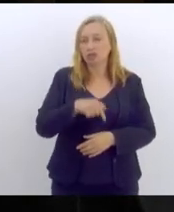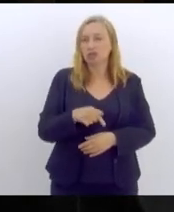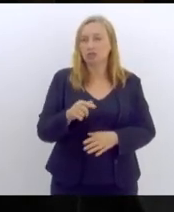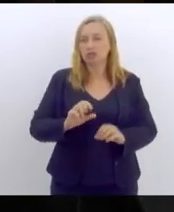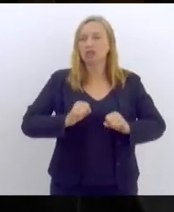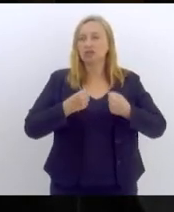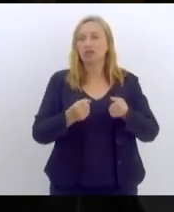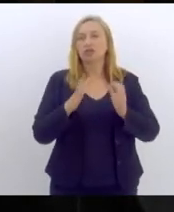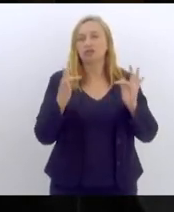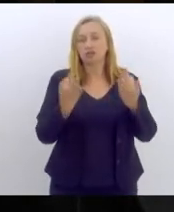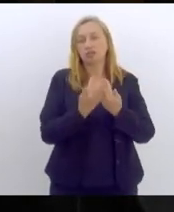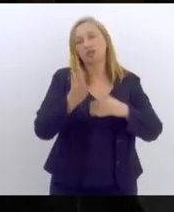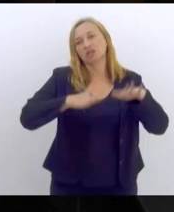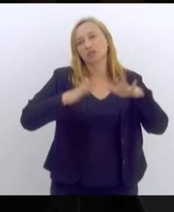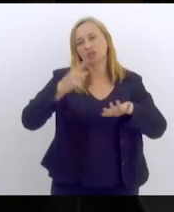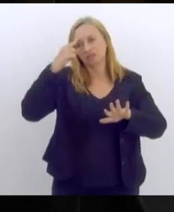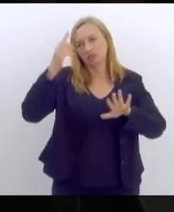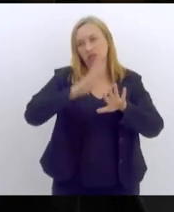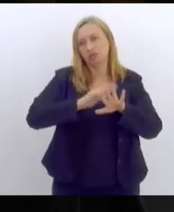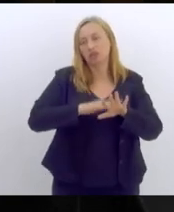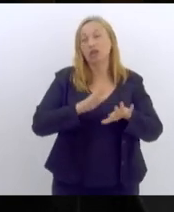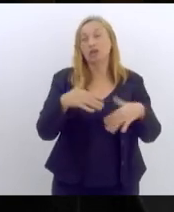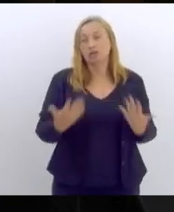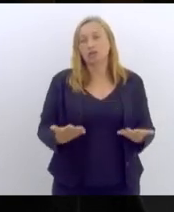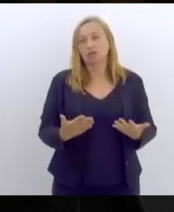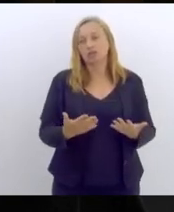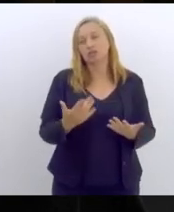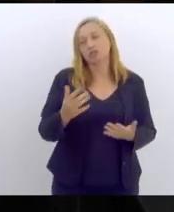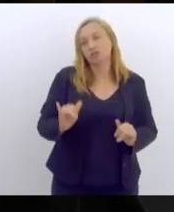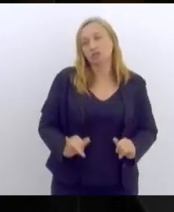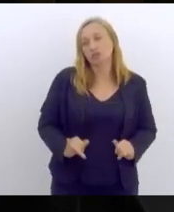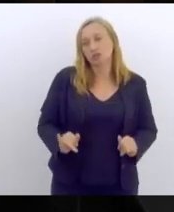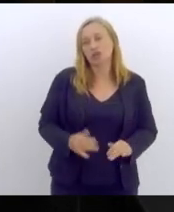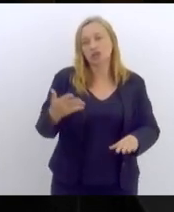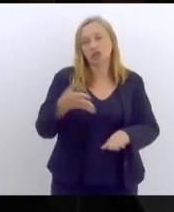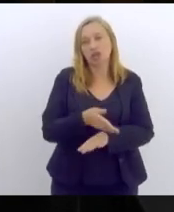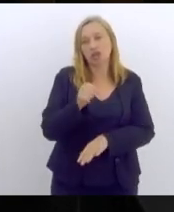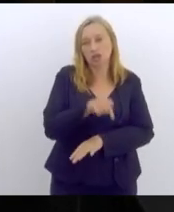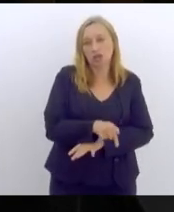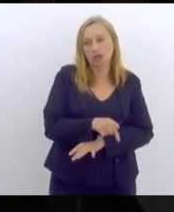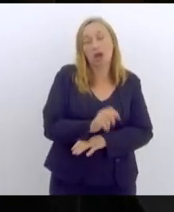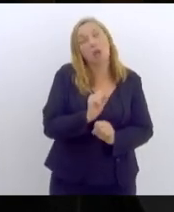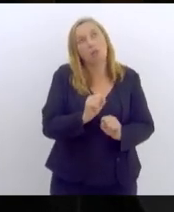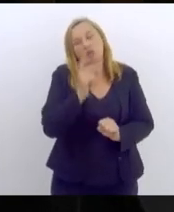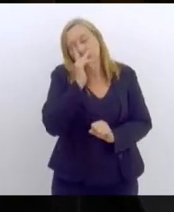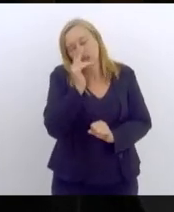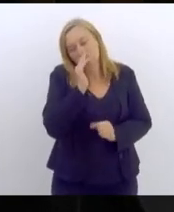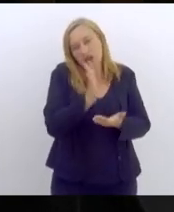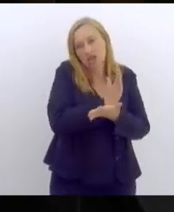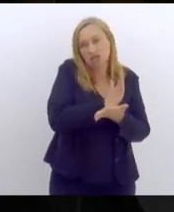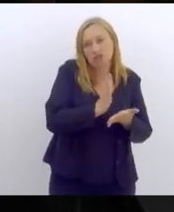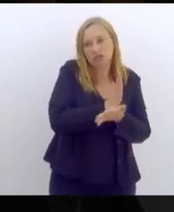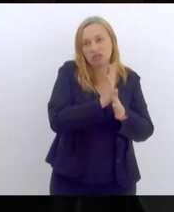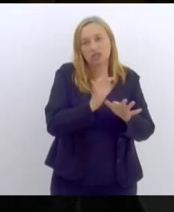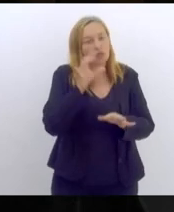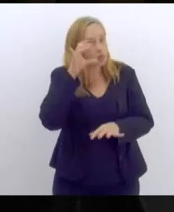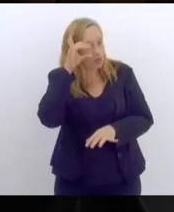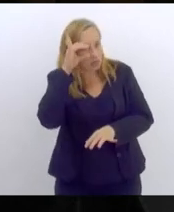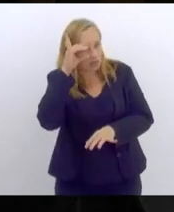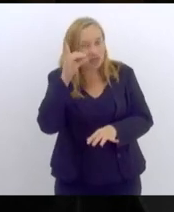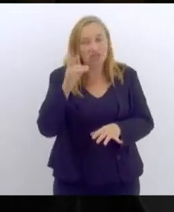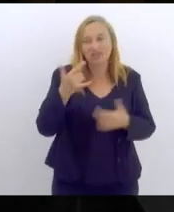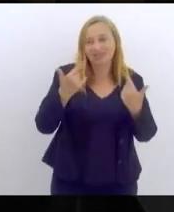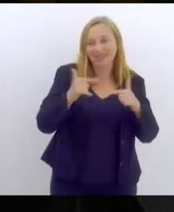família, independente da nossa ideologia. Então, é uma coisa que me doeu muito. Eu cheguei aqui, pode parecer, às vezes, no Instagram, de uma forma